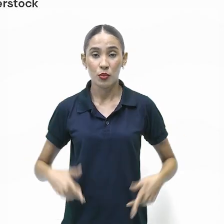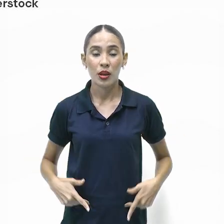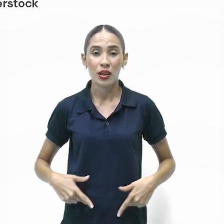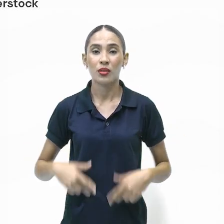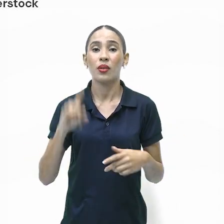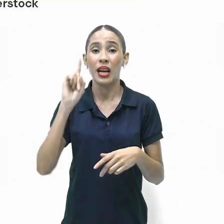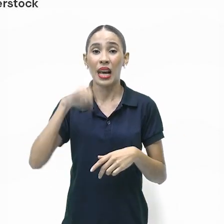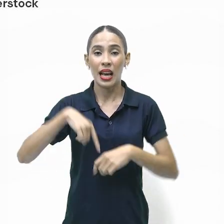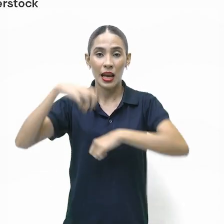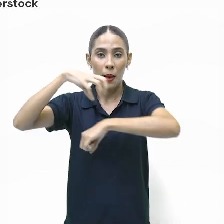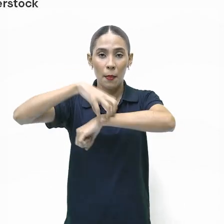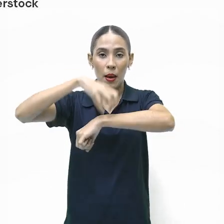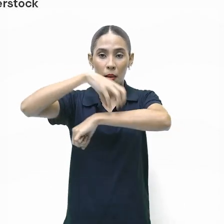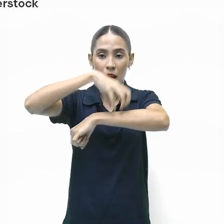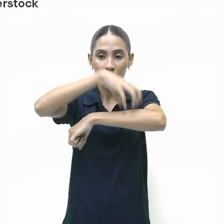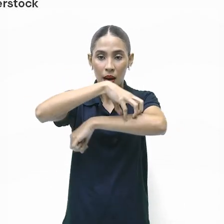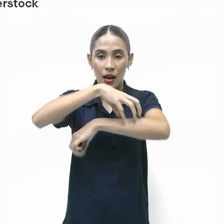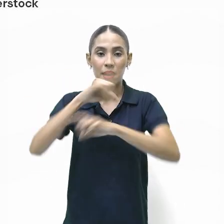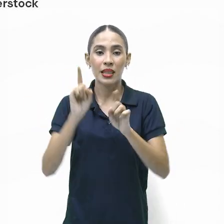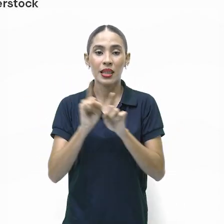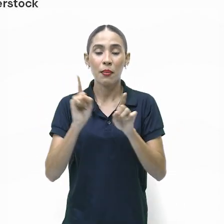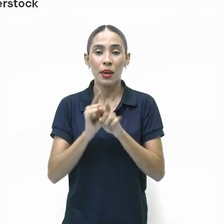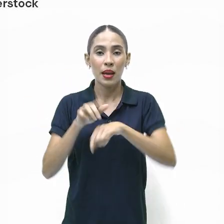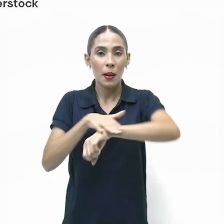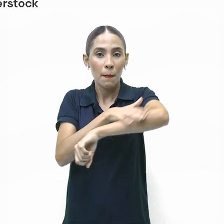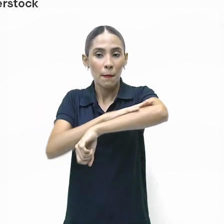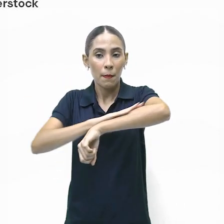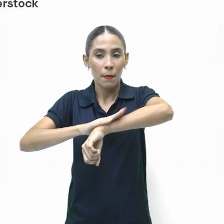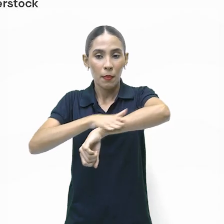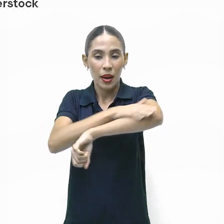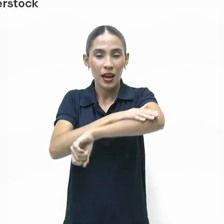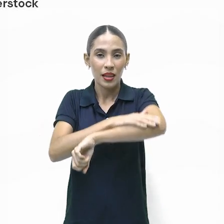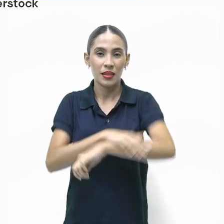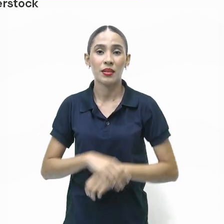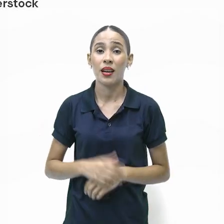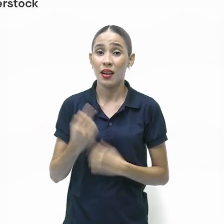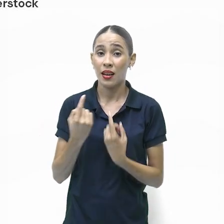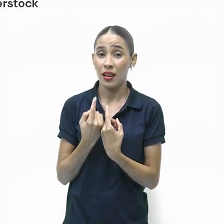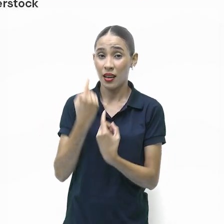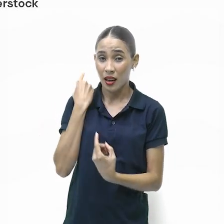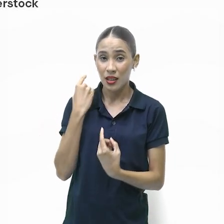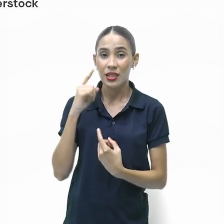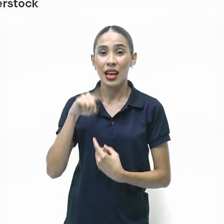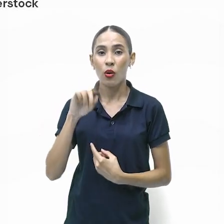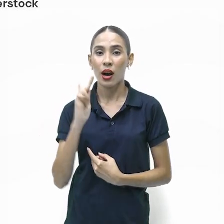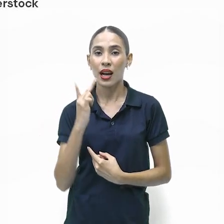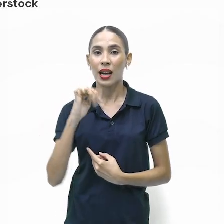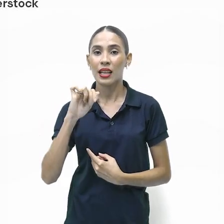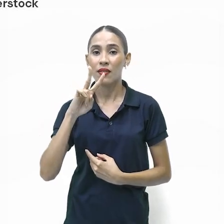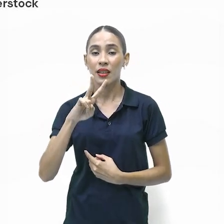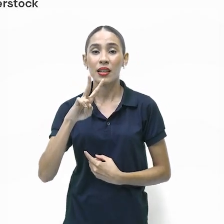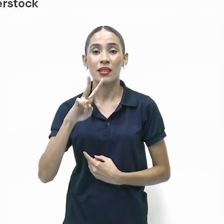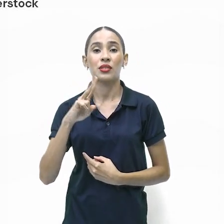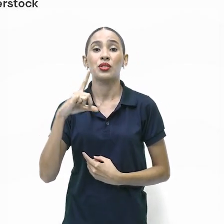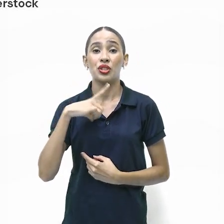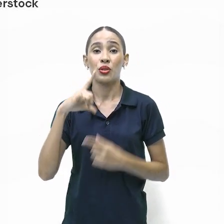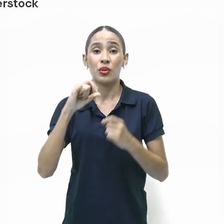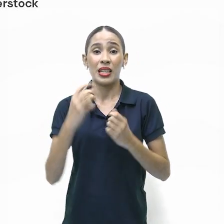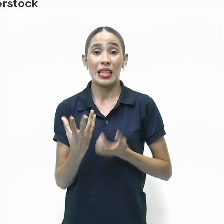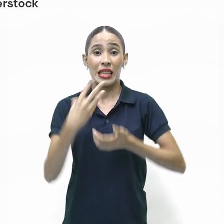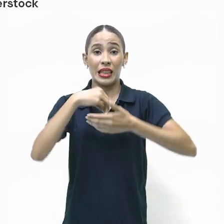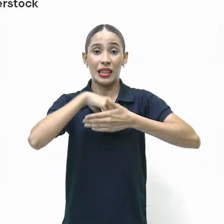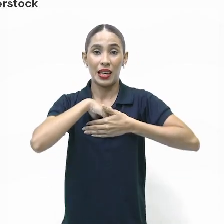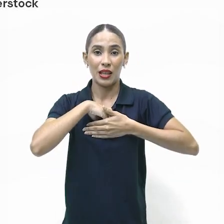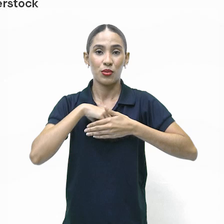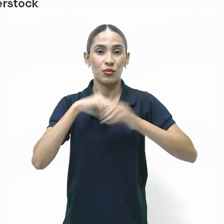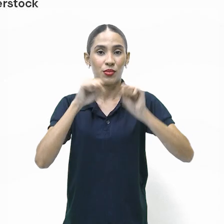pele e as mucosas, né? Olha só a diferença. O vírus anterior, que é o HIV, ele atacava o quê? Sistema